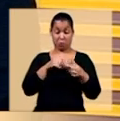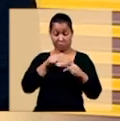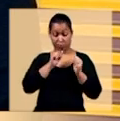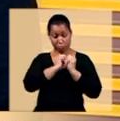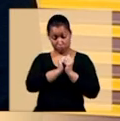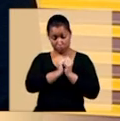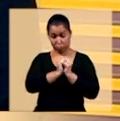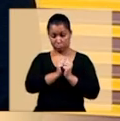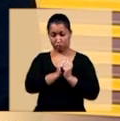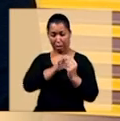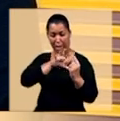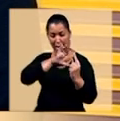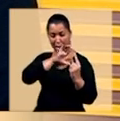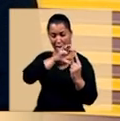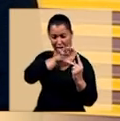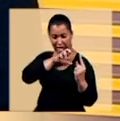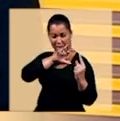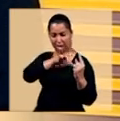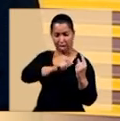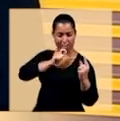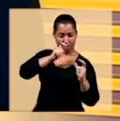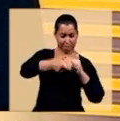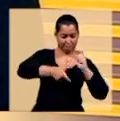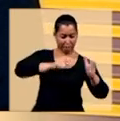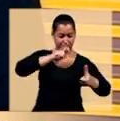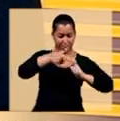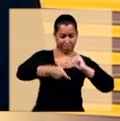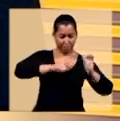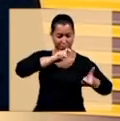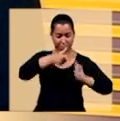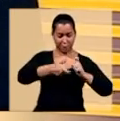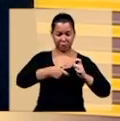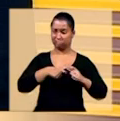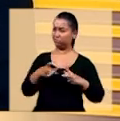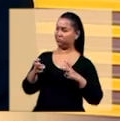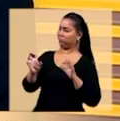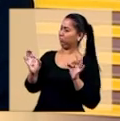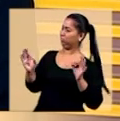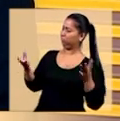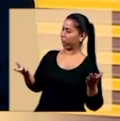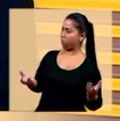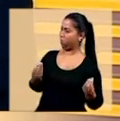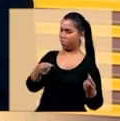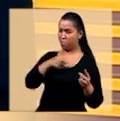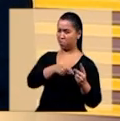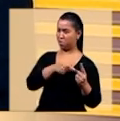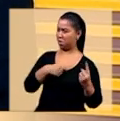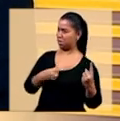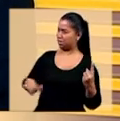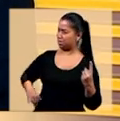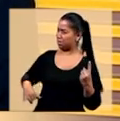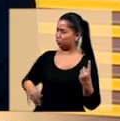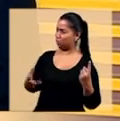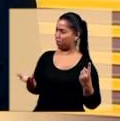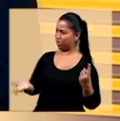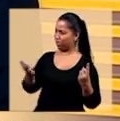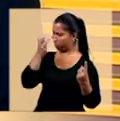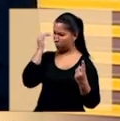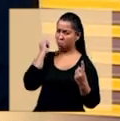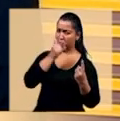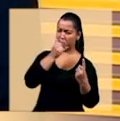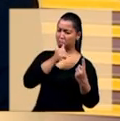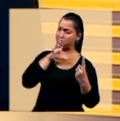numa equipe, alguém vem e fala, eu estou sendo moralmente atingido e tal, e a gente não vê nada daquilo. A gente fala, nossa, mas por que ele está sendo atingido,